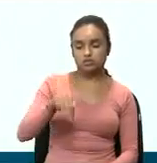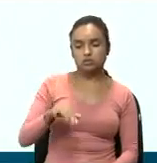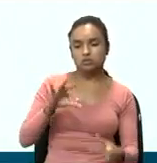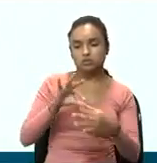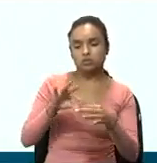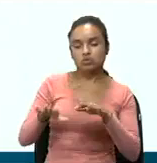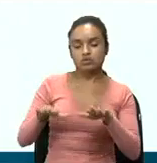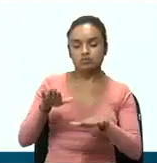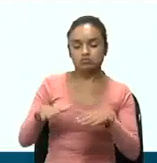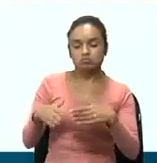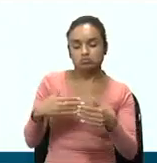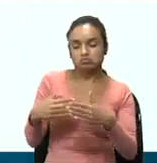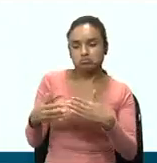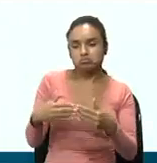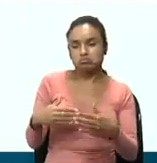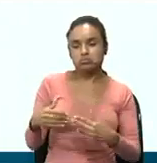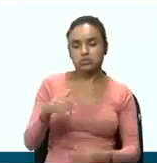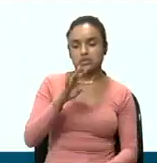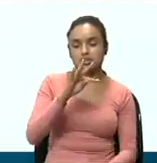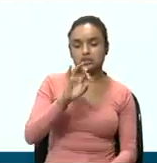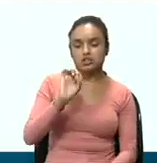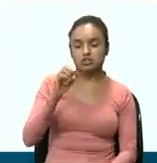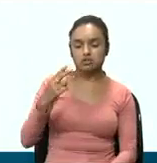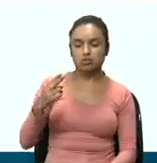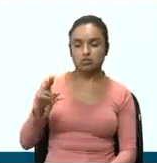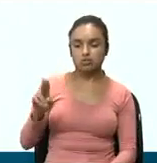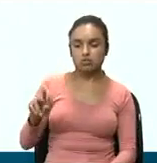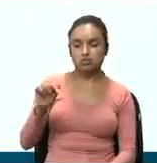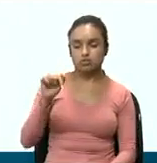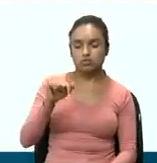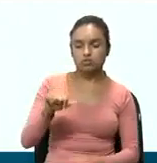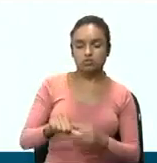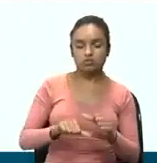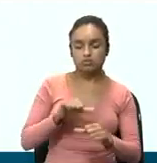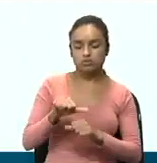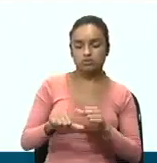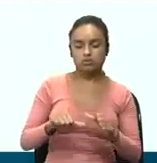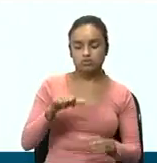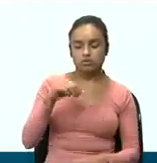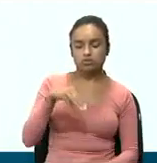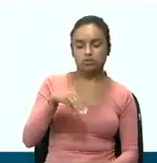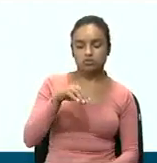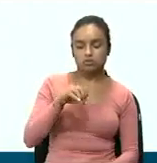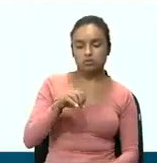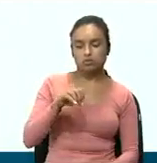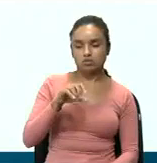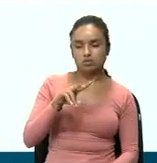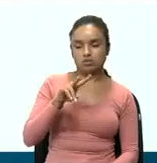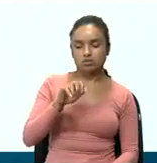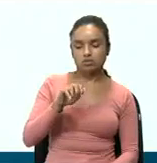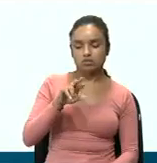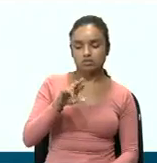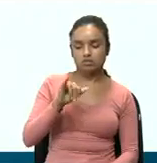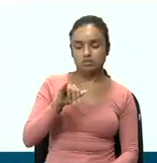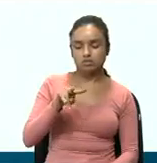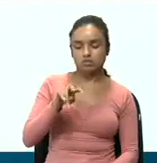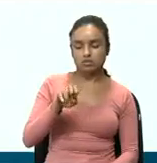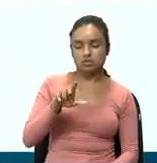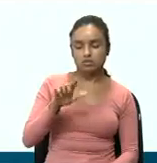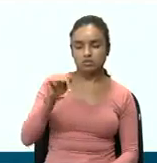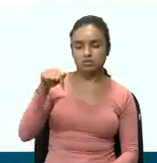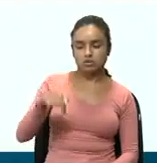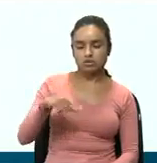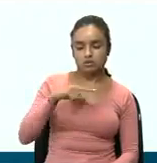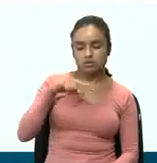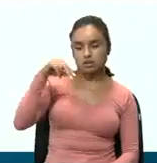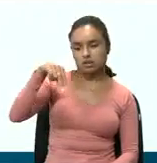no caso, mudando a variável 2n mais 1 igual a u. Então, para n igual a 1, olha